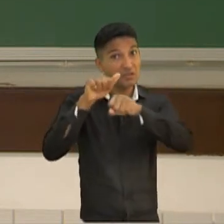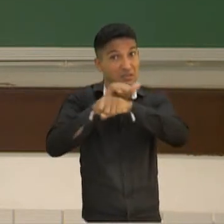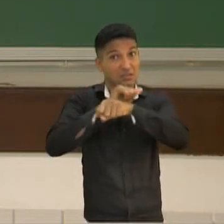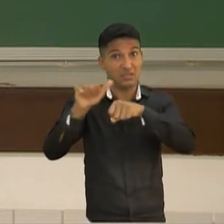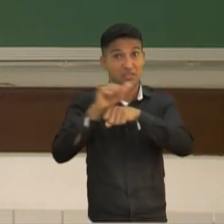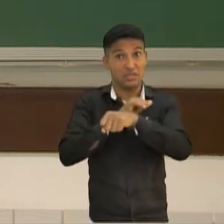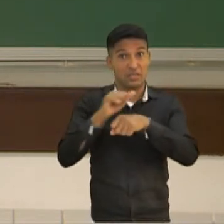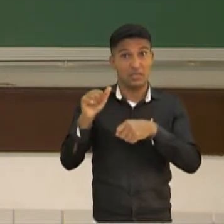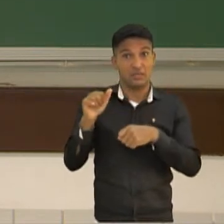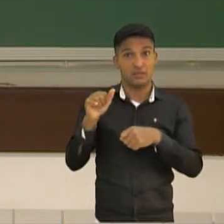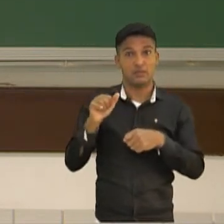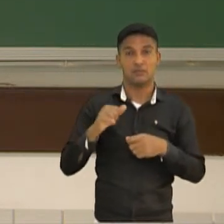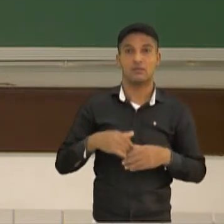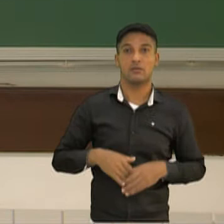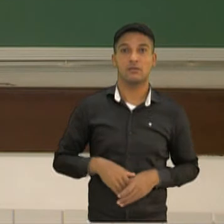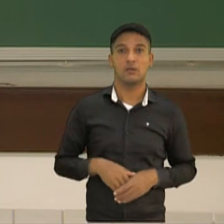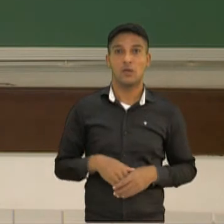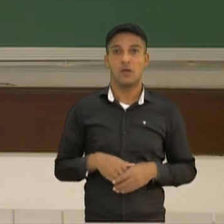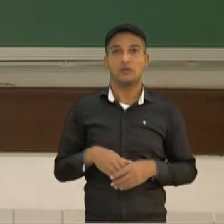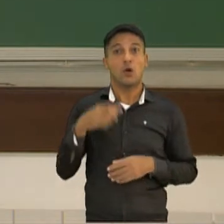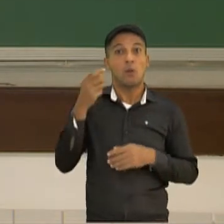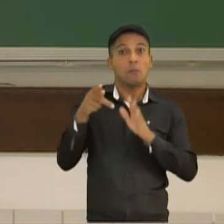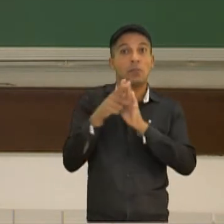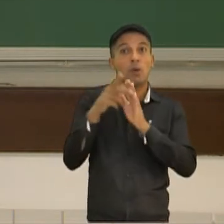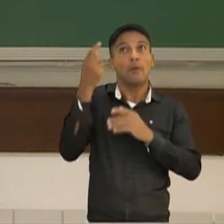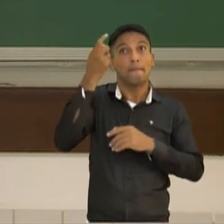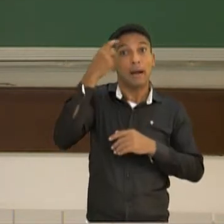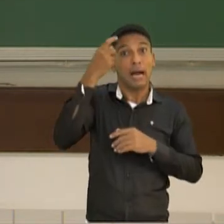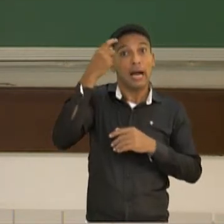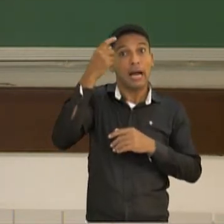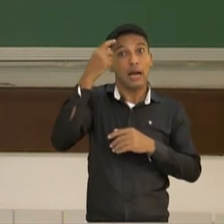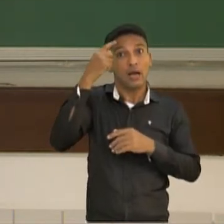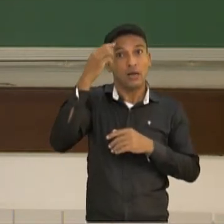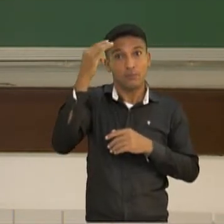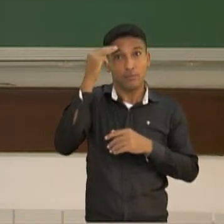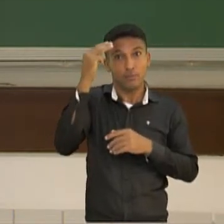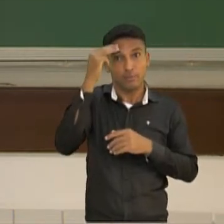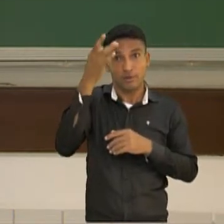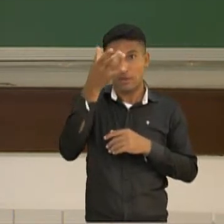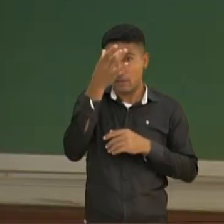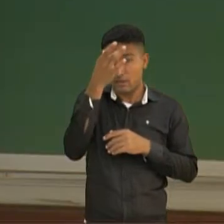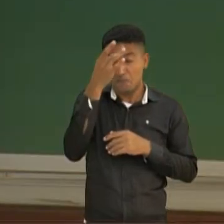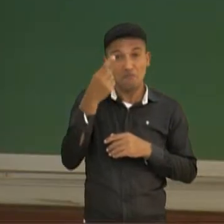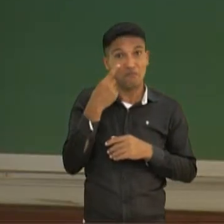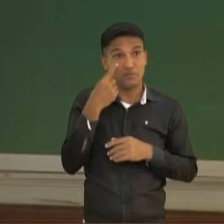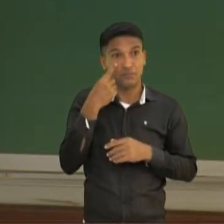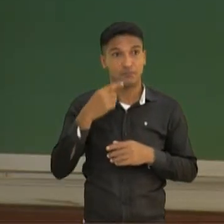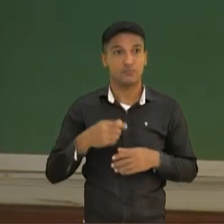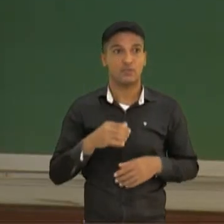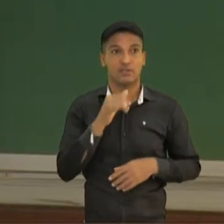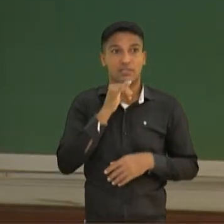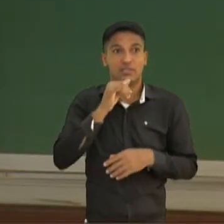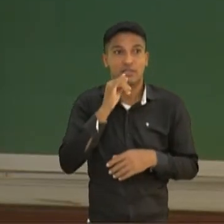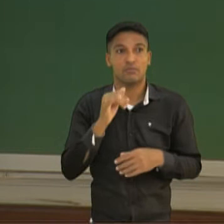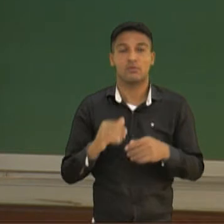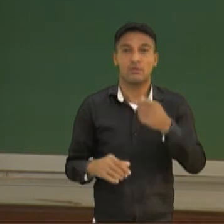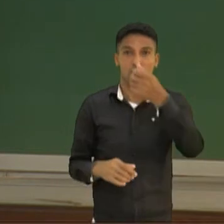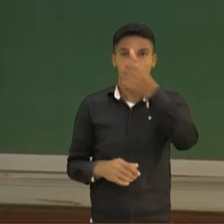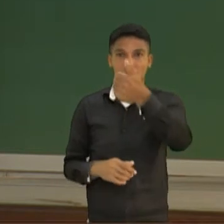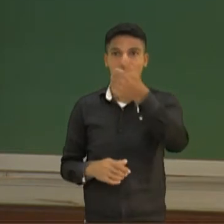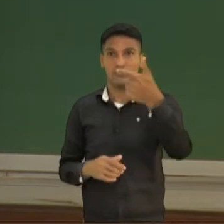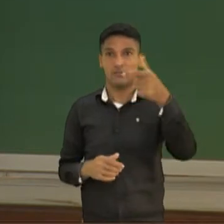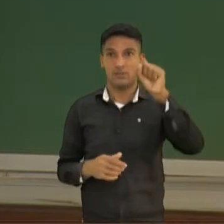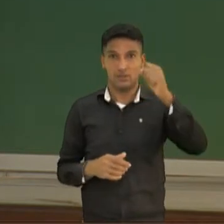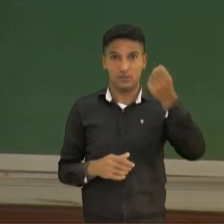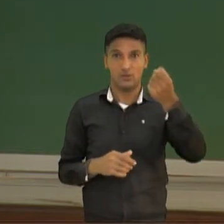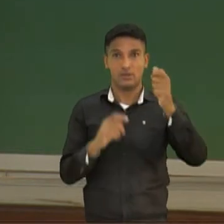conta sem precisar armar? Vamos lá. 128 eu posso decompor. O que é decompor? Eu